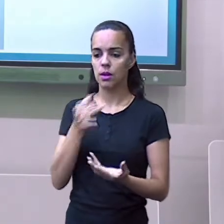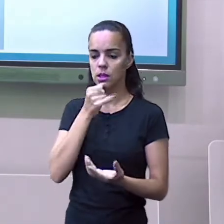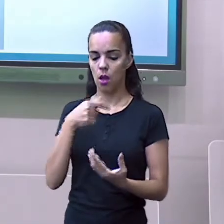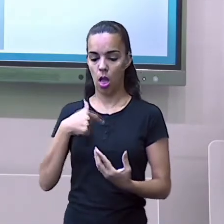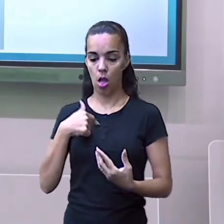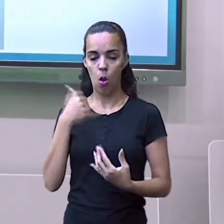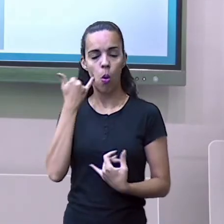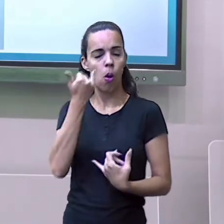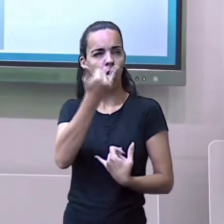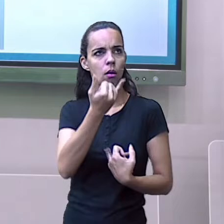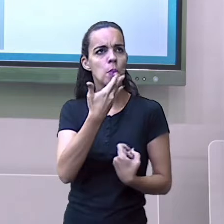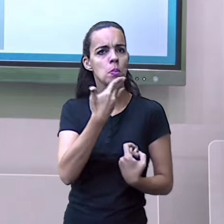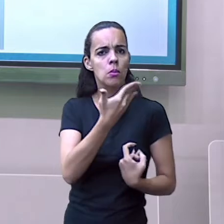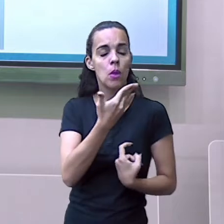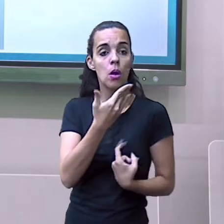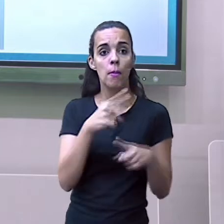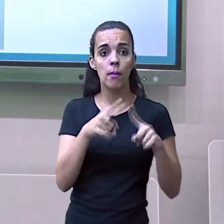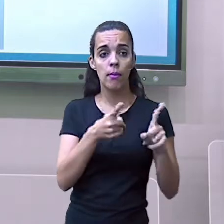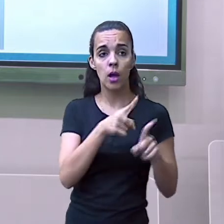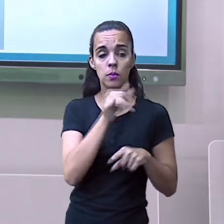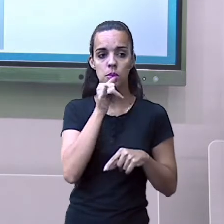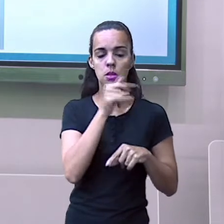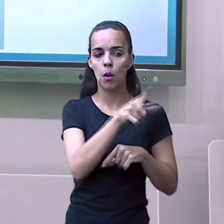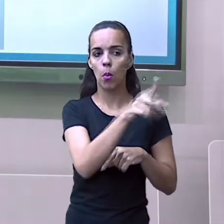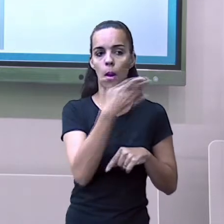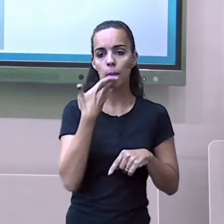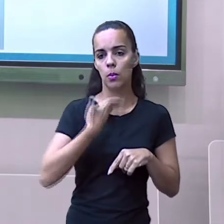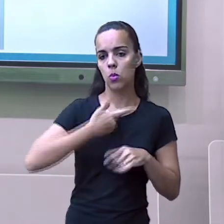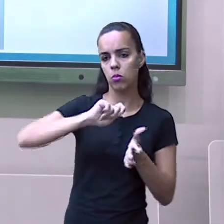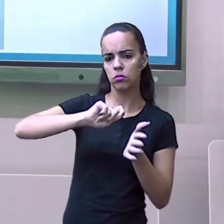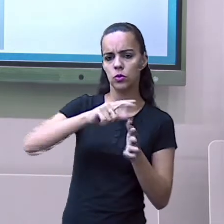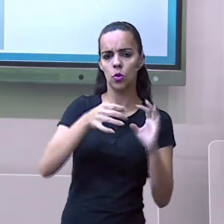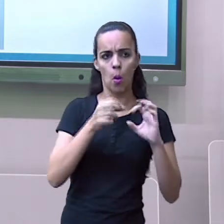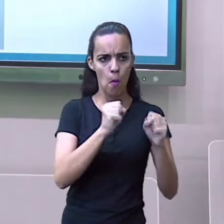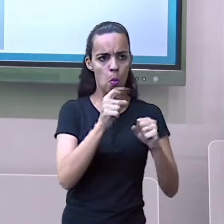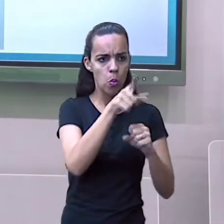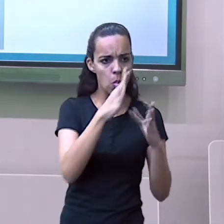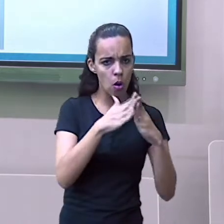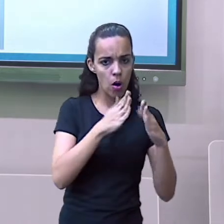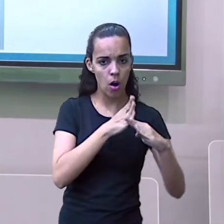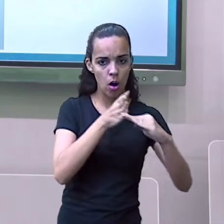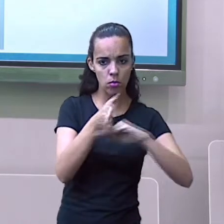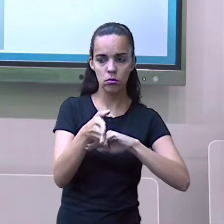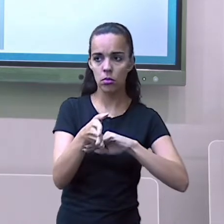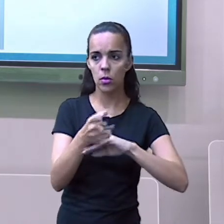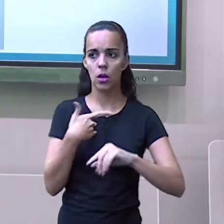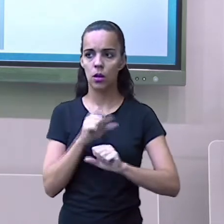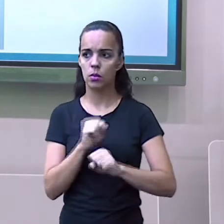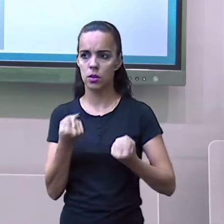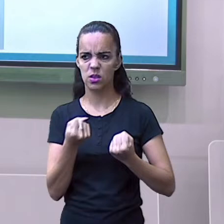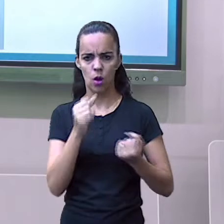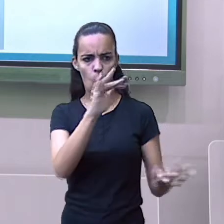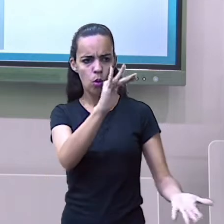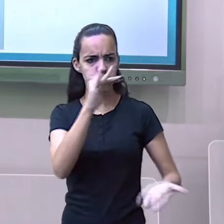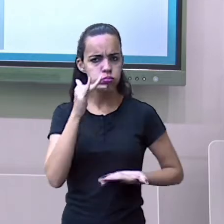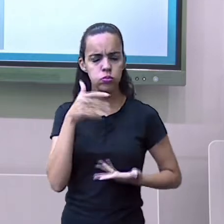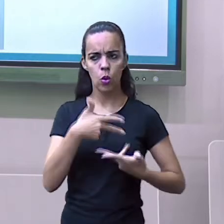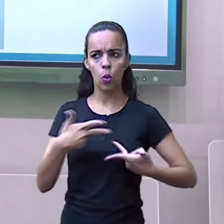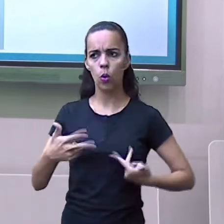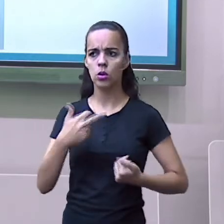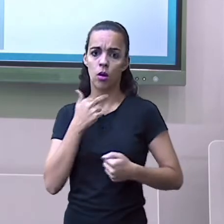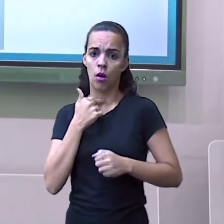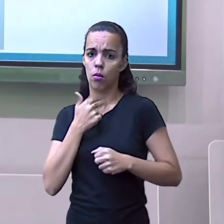exemplo, uma revista ou uma assinatura de alguma coisa ou algum tipo de condicional, algum tipo